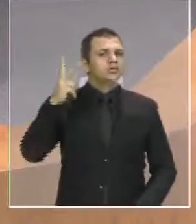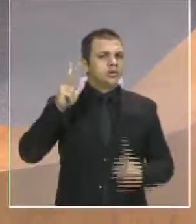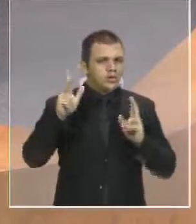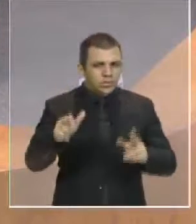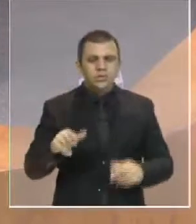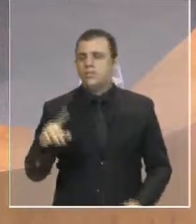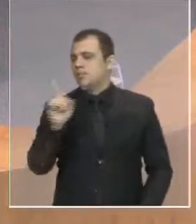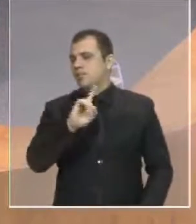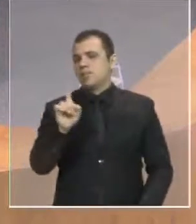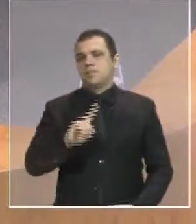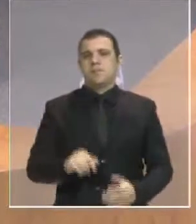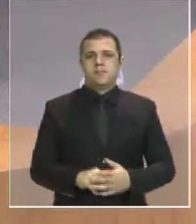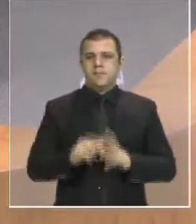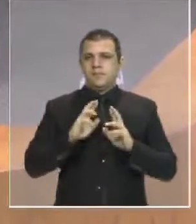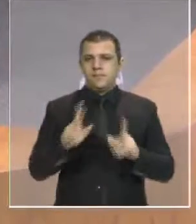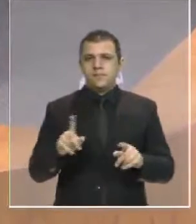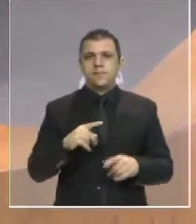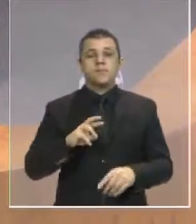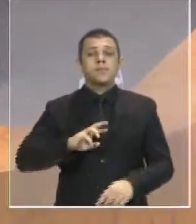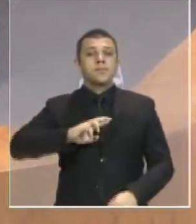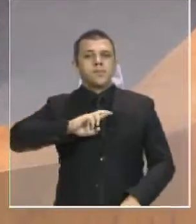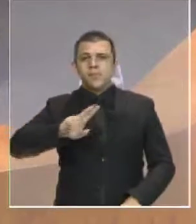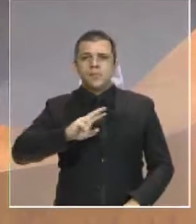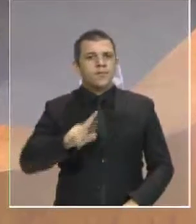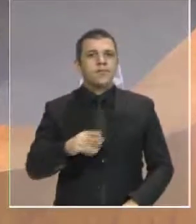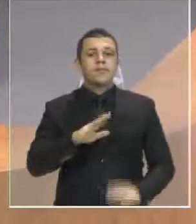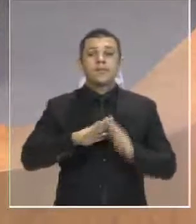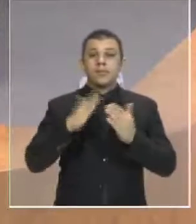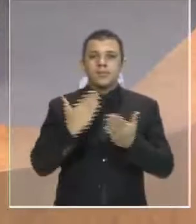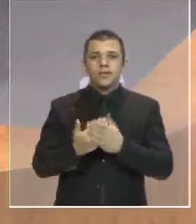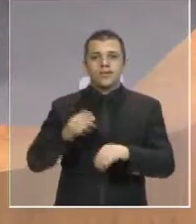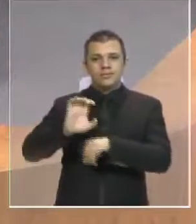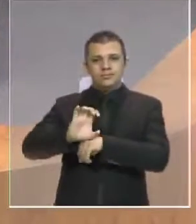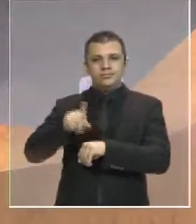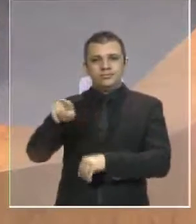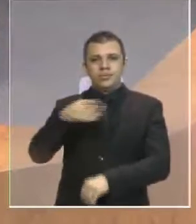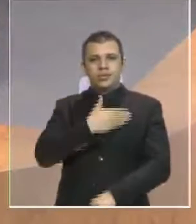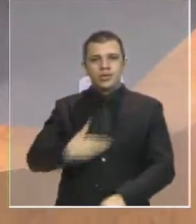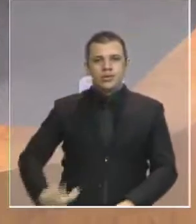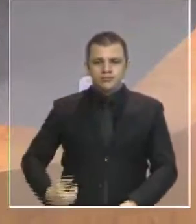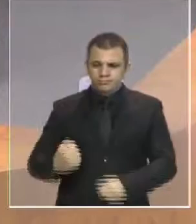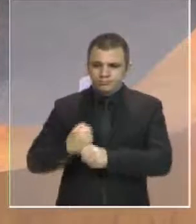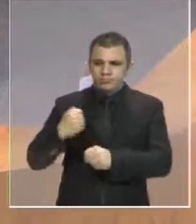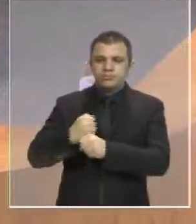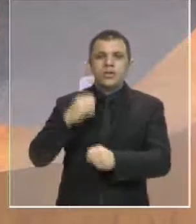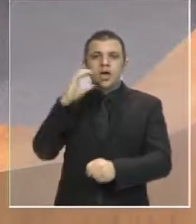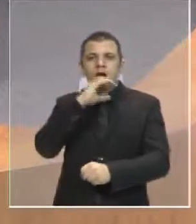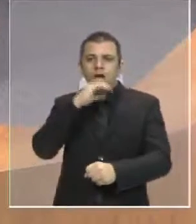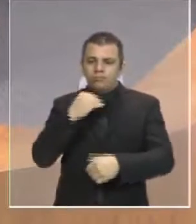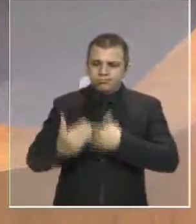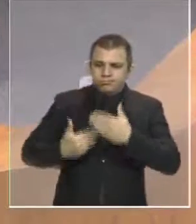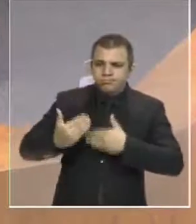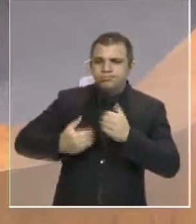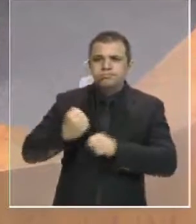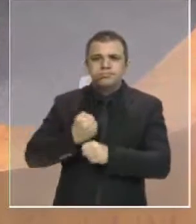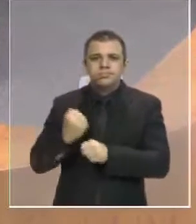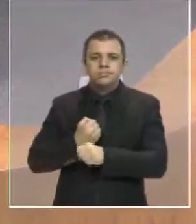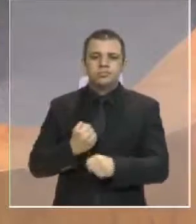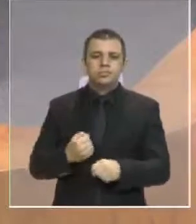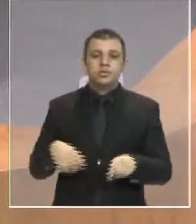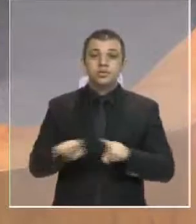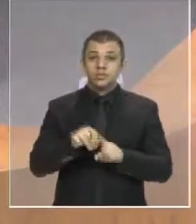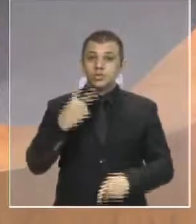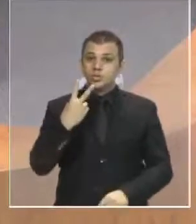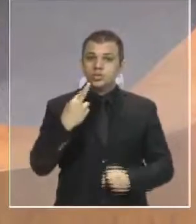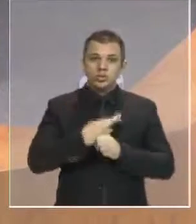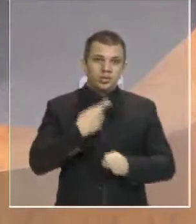estado que o governador Flávio Dino está fazendo está em ritmo acelerado. As 2 reformas que o governador se comprometeu com o município